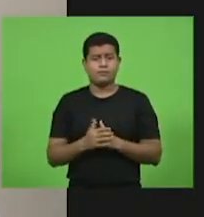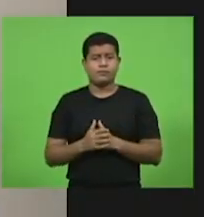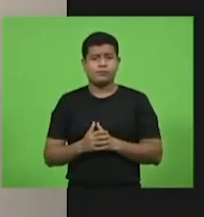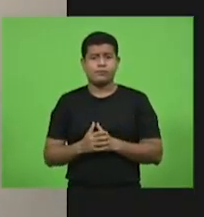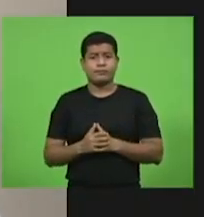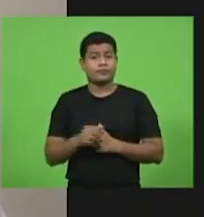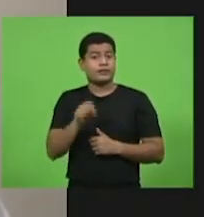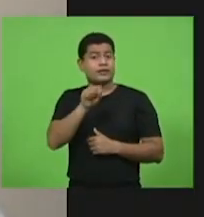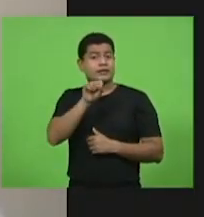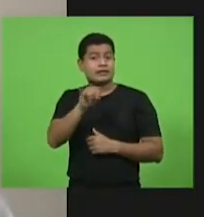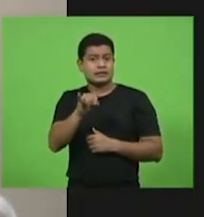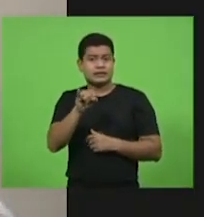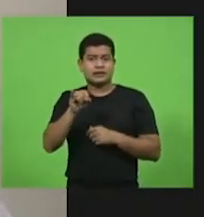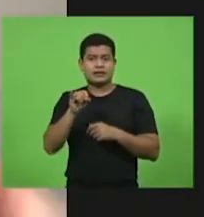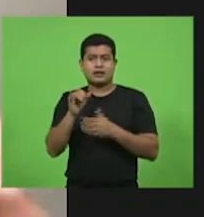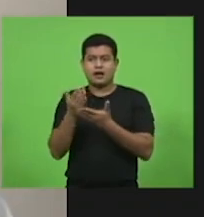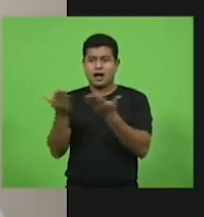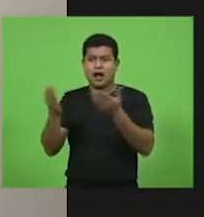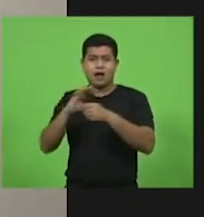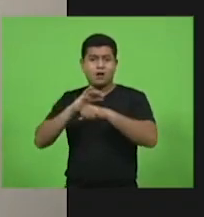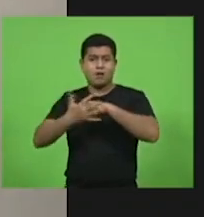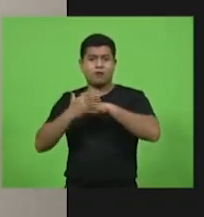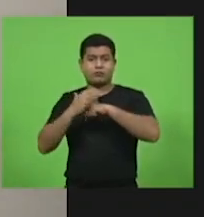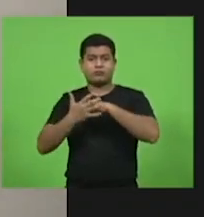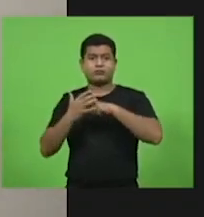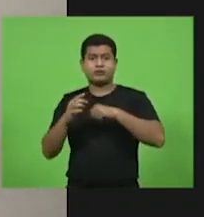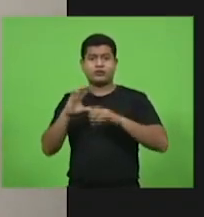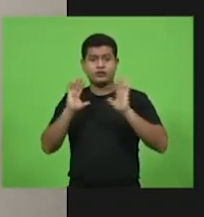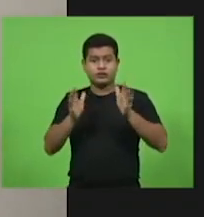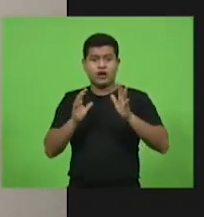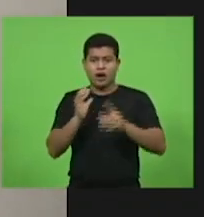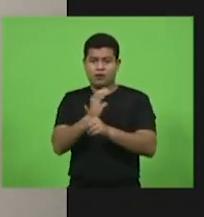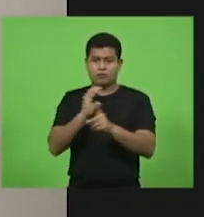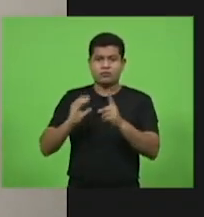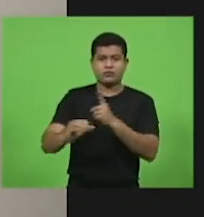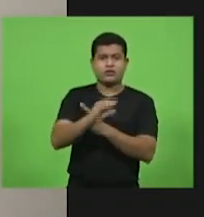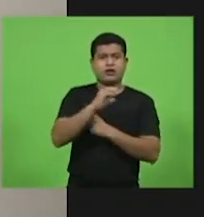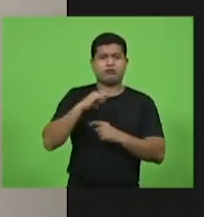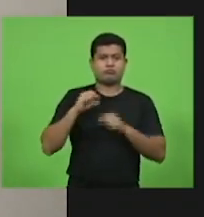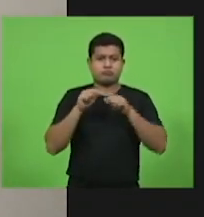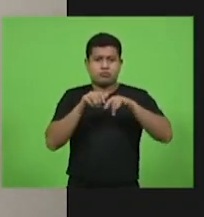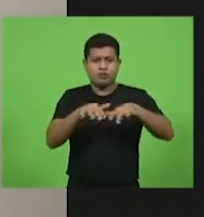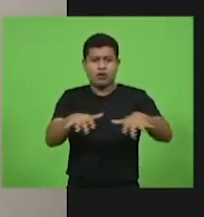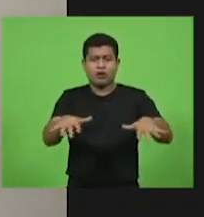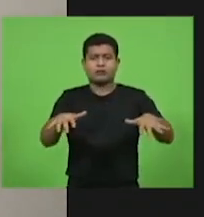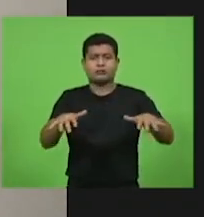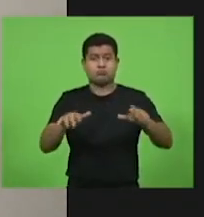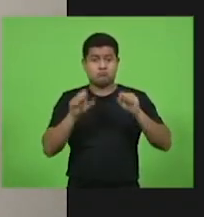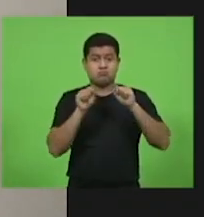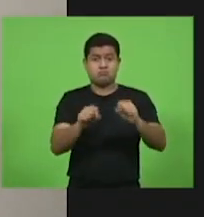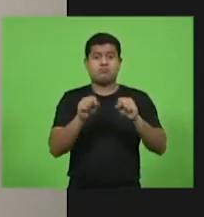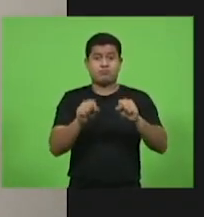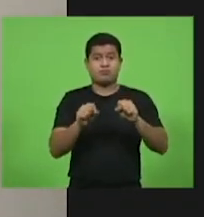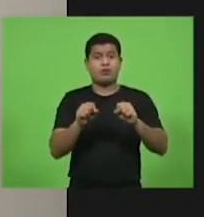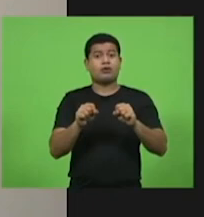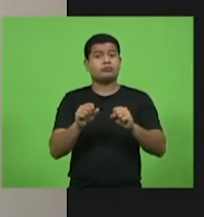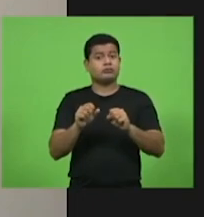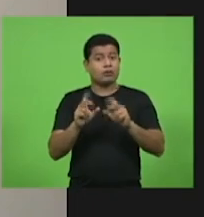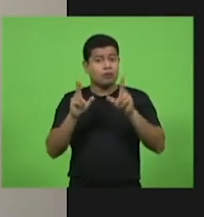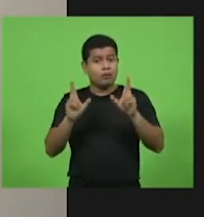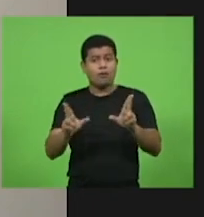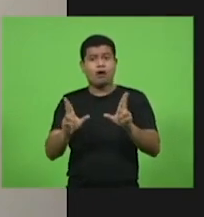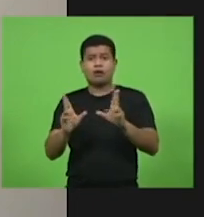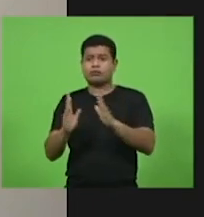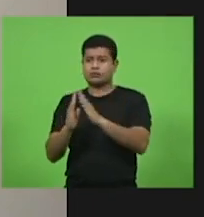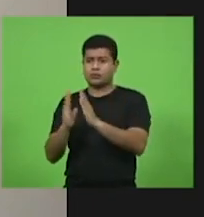o vírus estiver circulando na comunidade, poderá sim circular nas escolas.